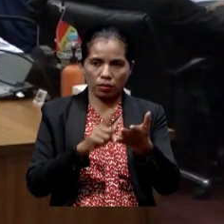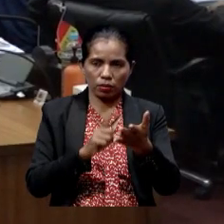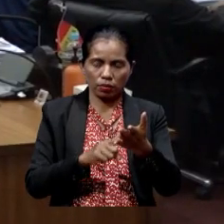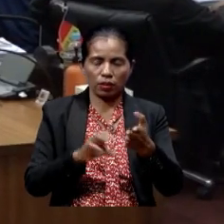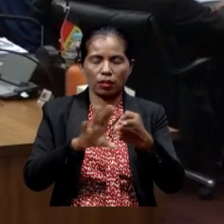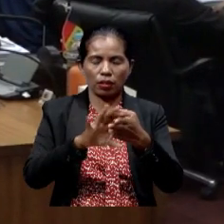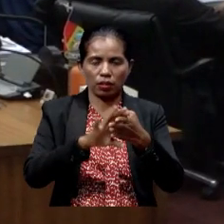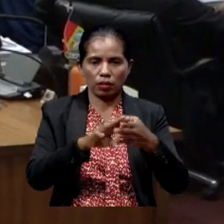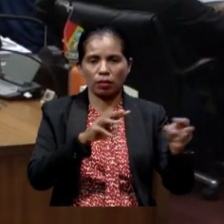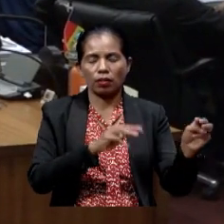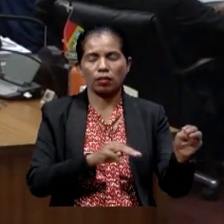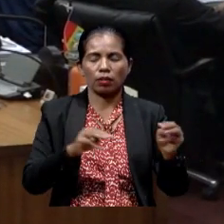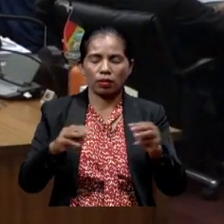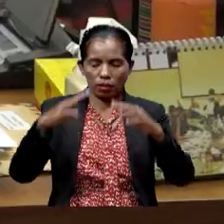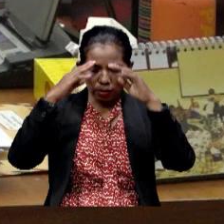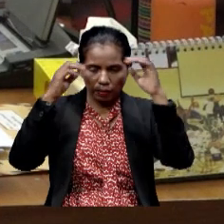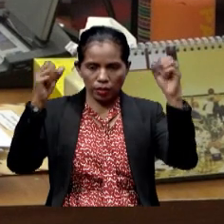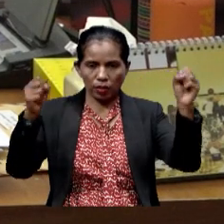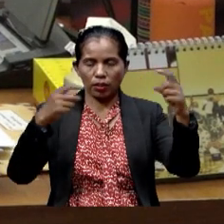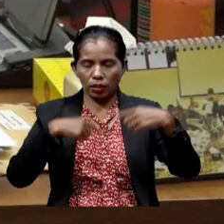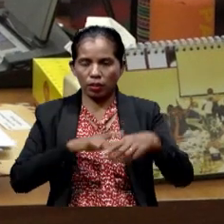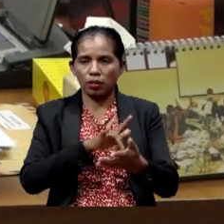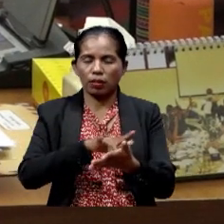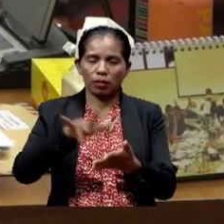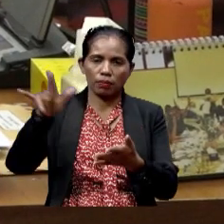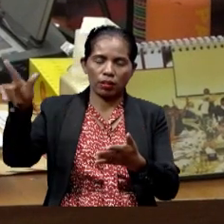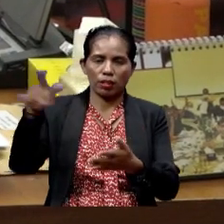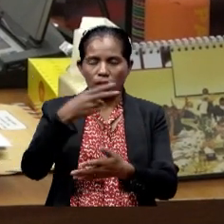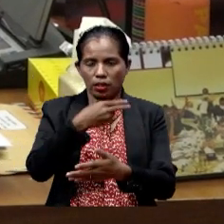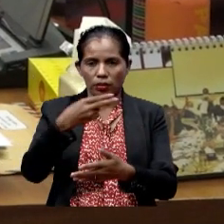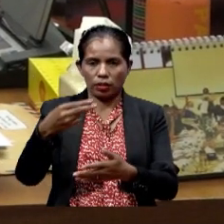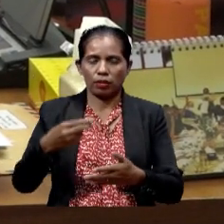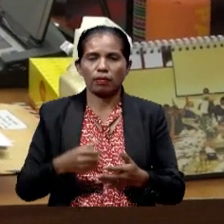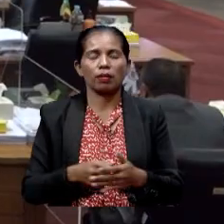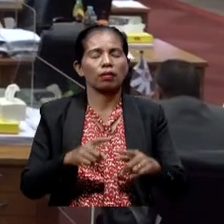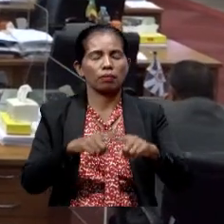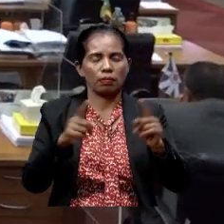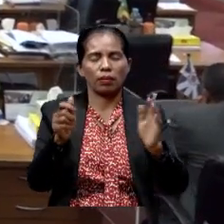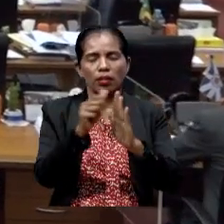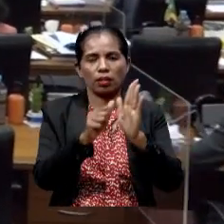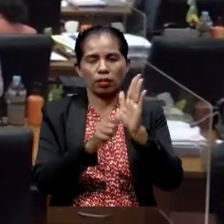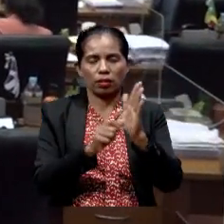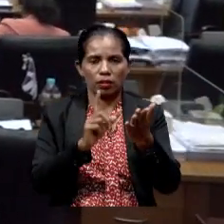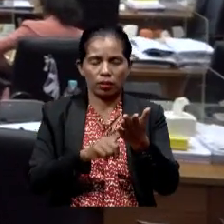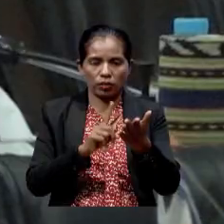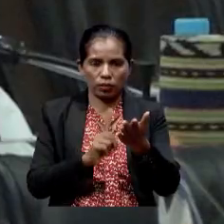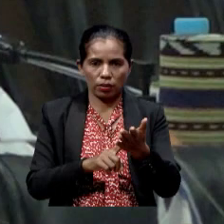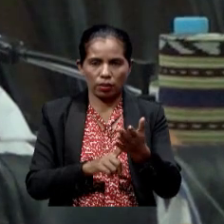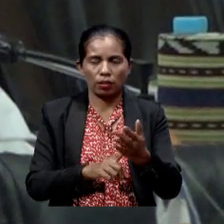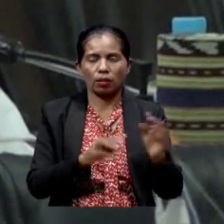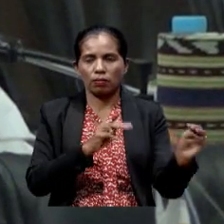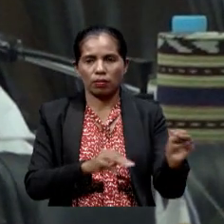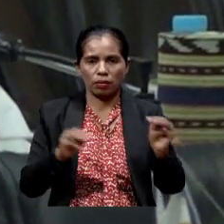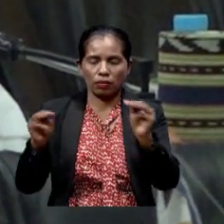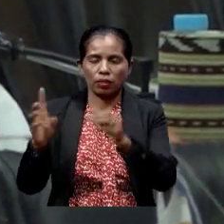pedido deslocação Presidente da República José Ramos Horta ba Indonésia. Mai be agenda ba discussão refere a dia fali